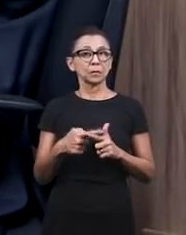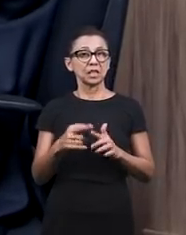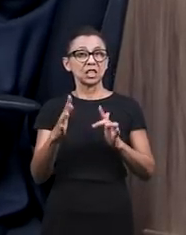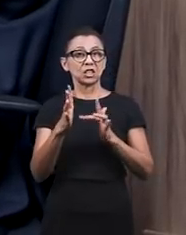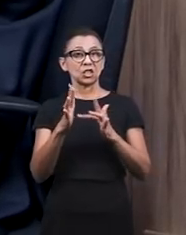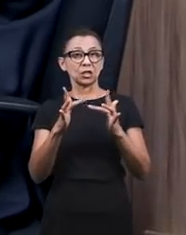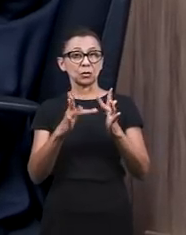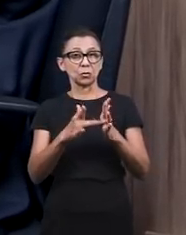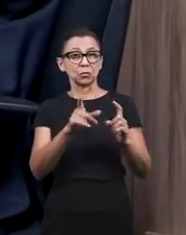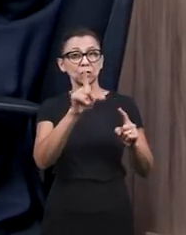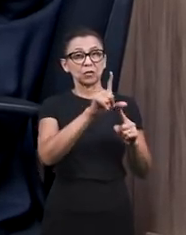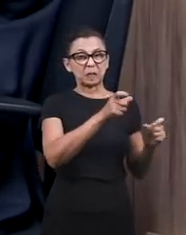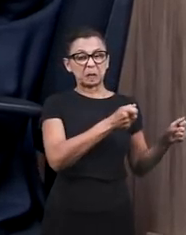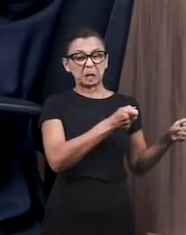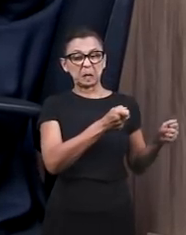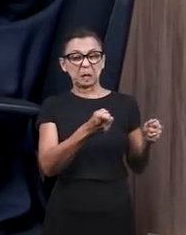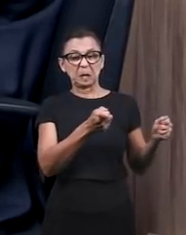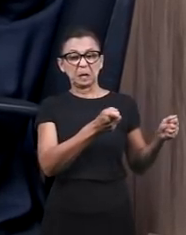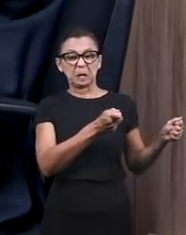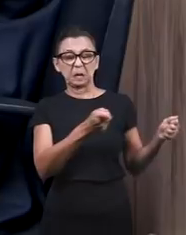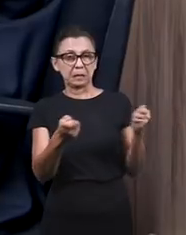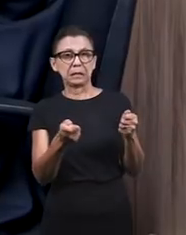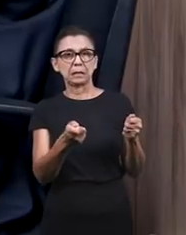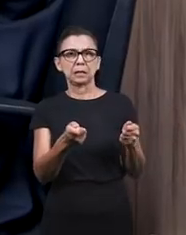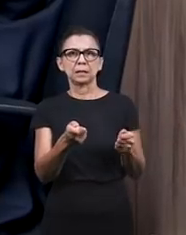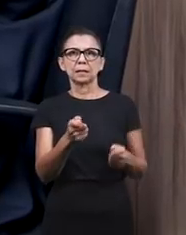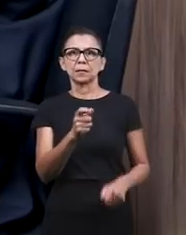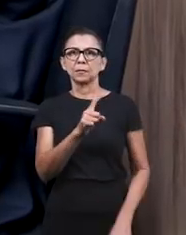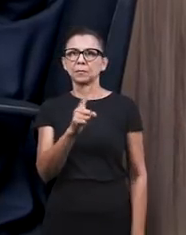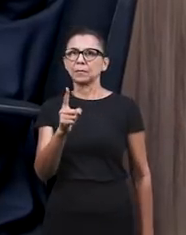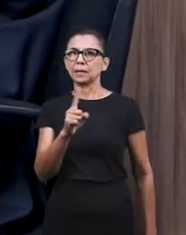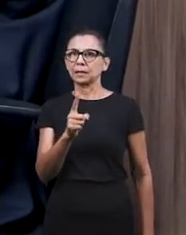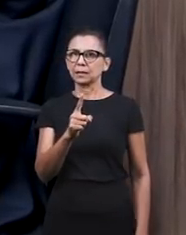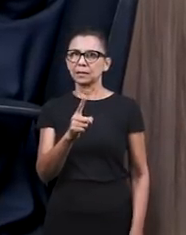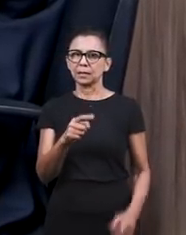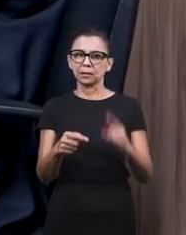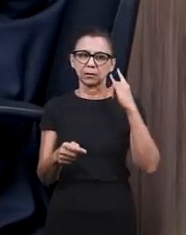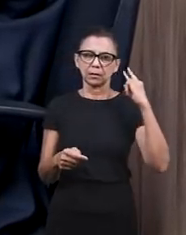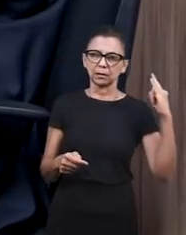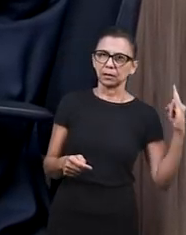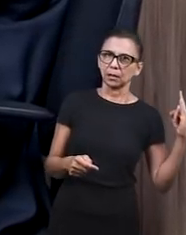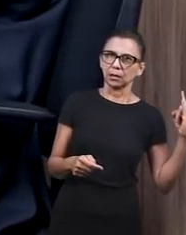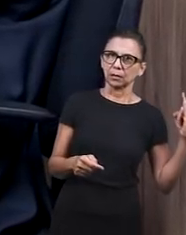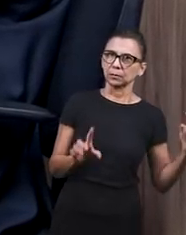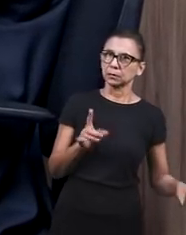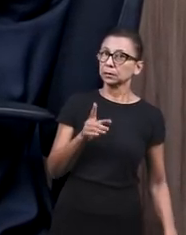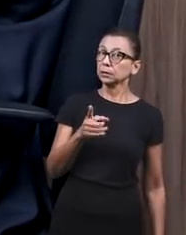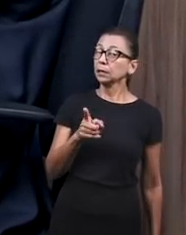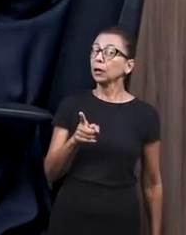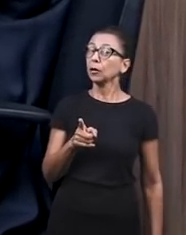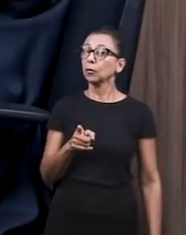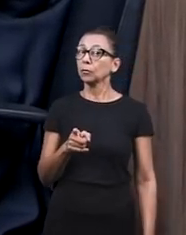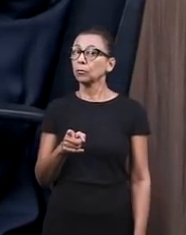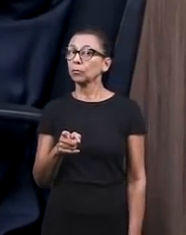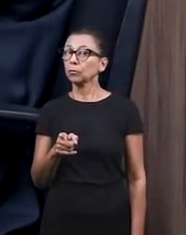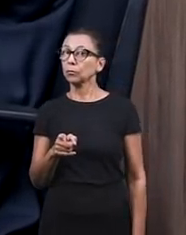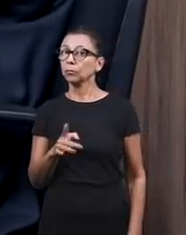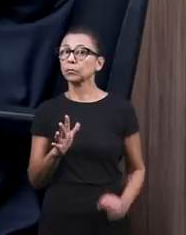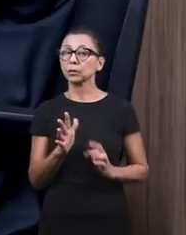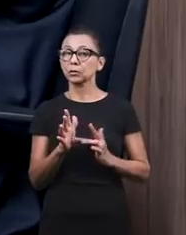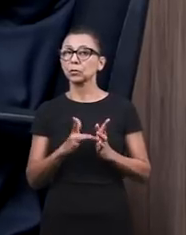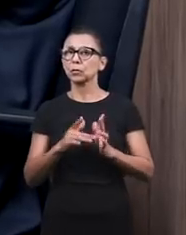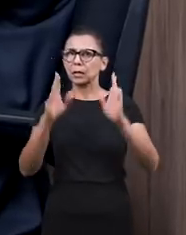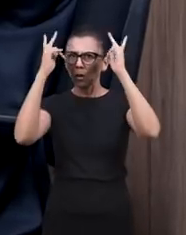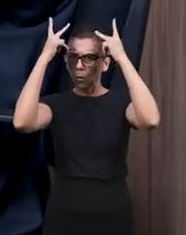ele não pecou. Jesus homem, ele estava sujeito às mesmas tentações que